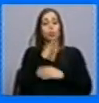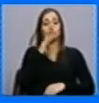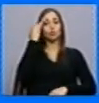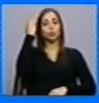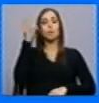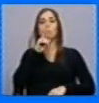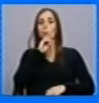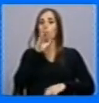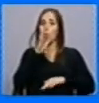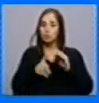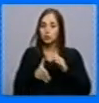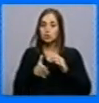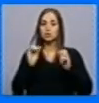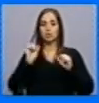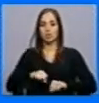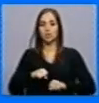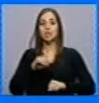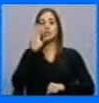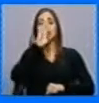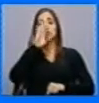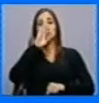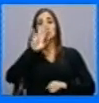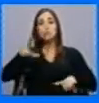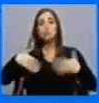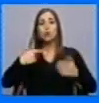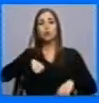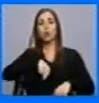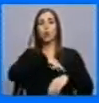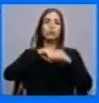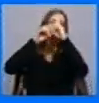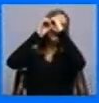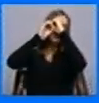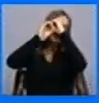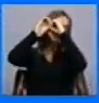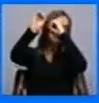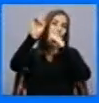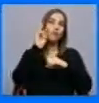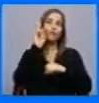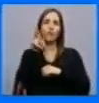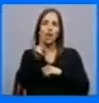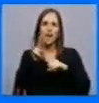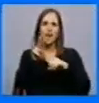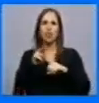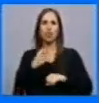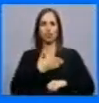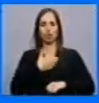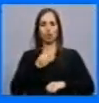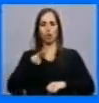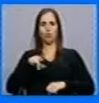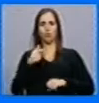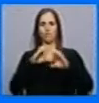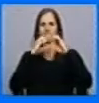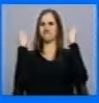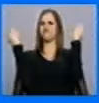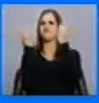acontecer. E, portanto, se alguma vez algum dos nossos telescópios encontrarem um gigantesco donut à volta de um